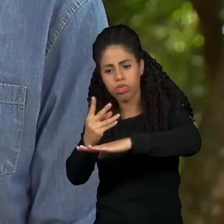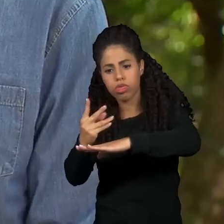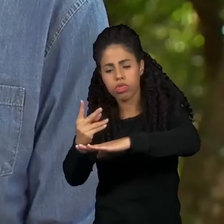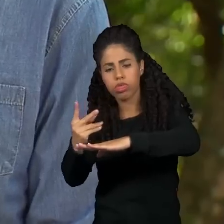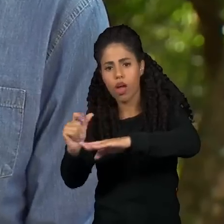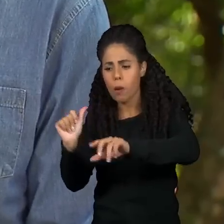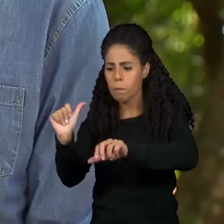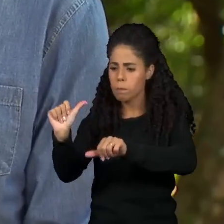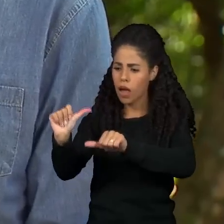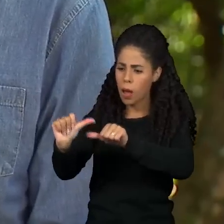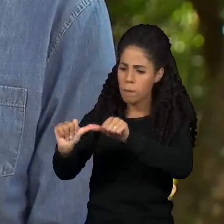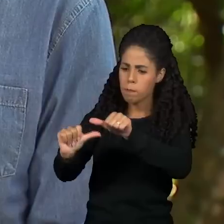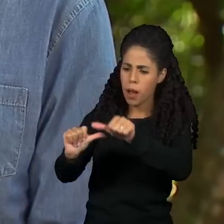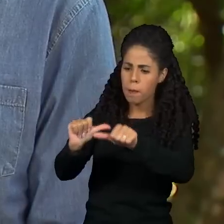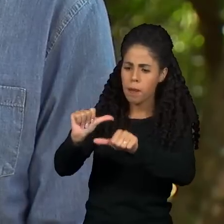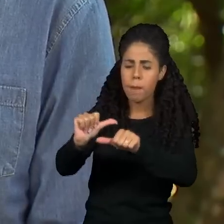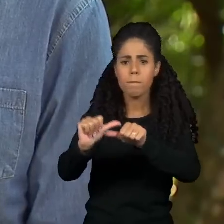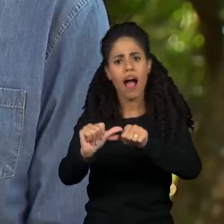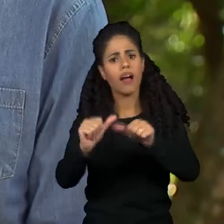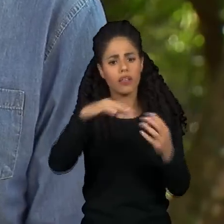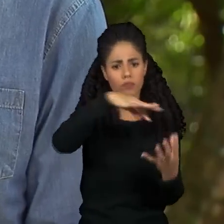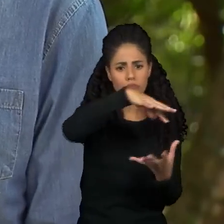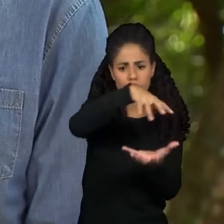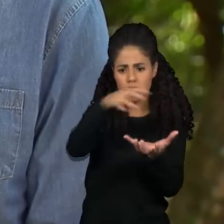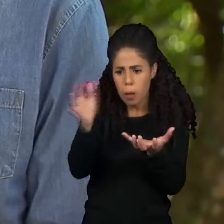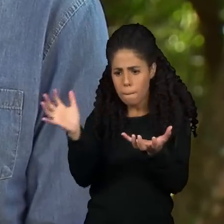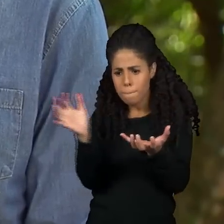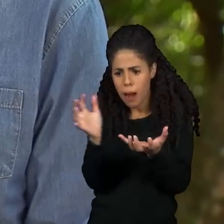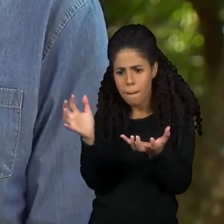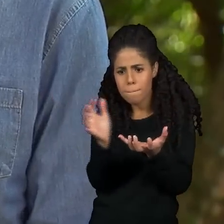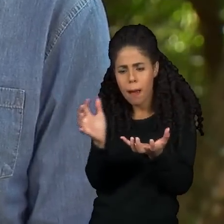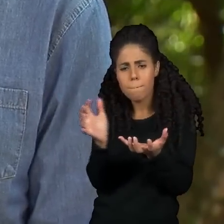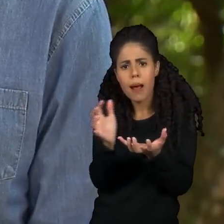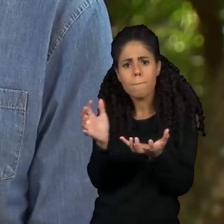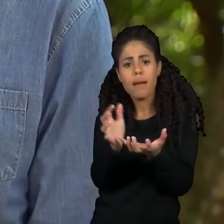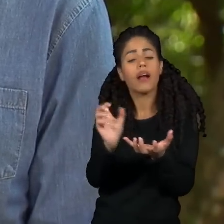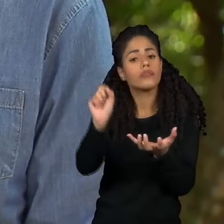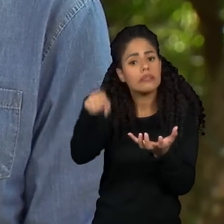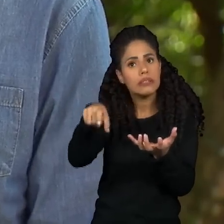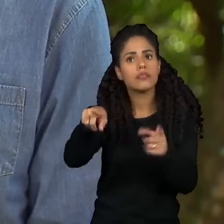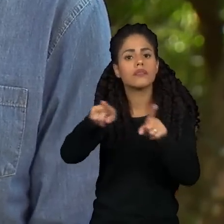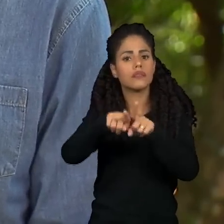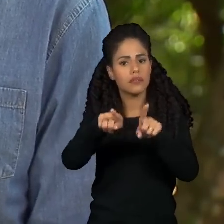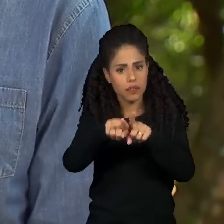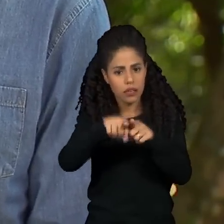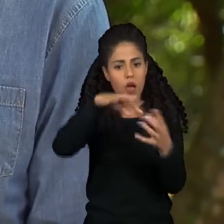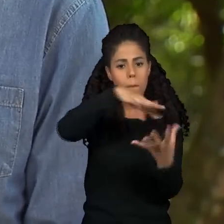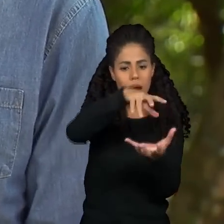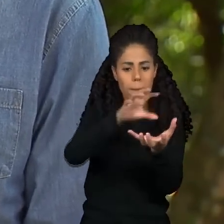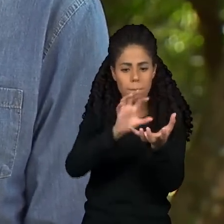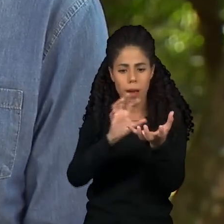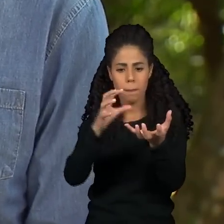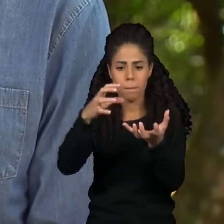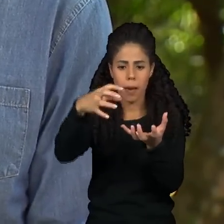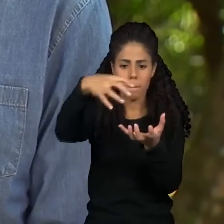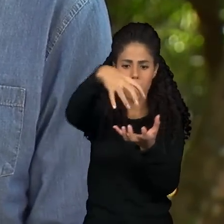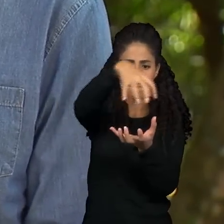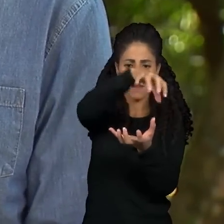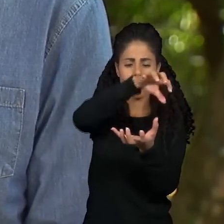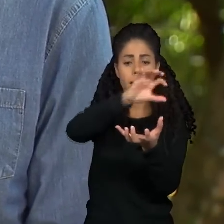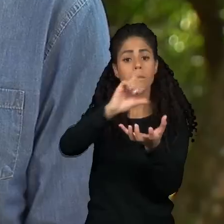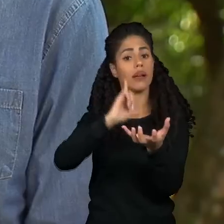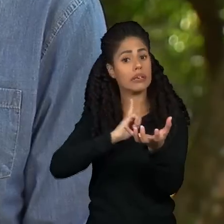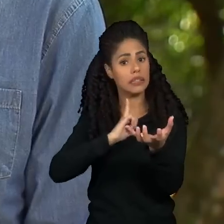a massa da Terra. A massa da Terra não é uniformemente distribuída, porque nós temos os continentes e a água armazenada nos continentes e